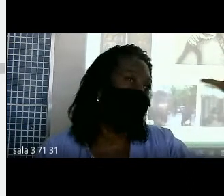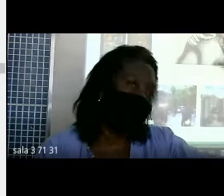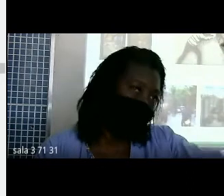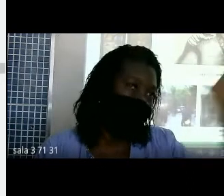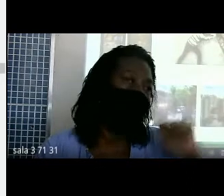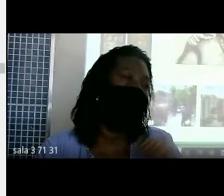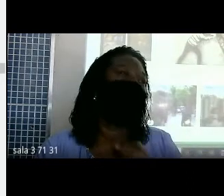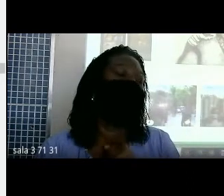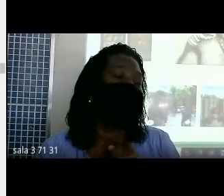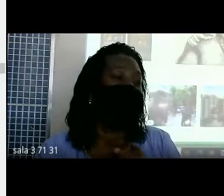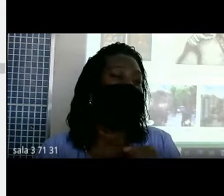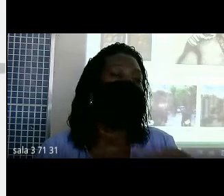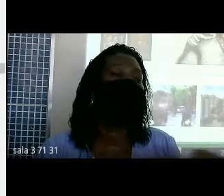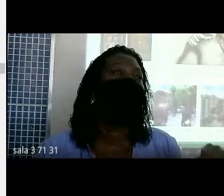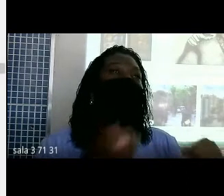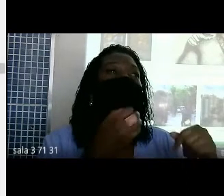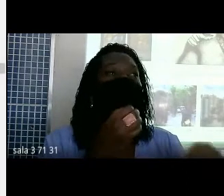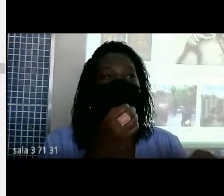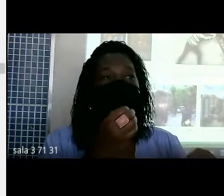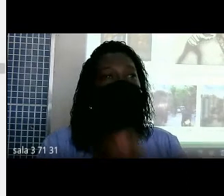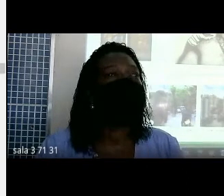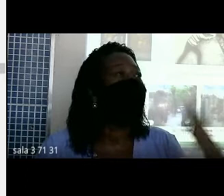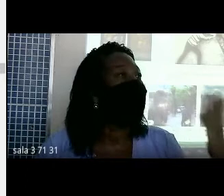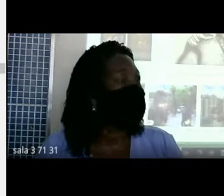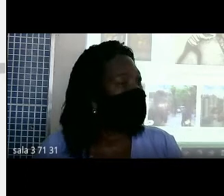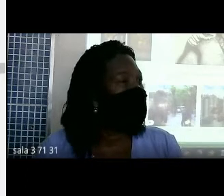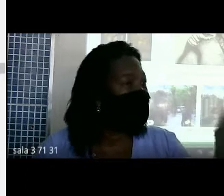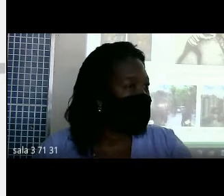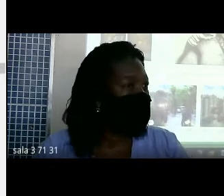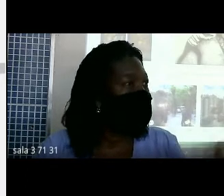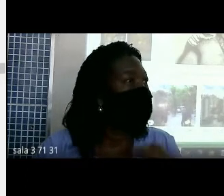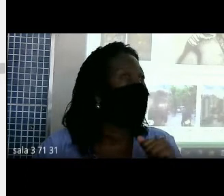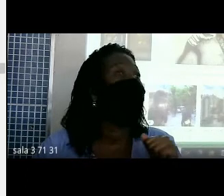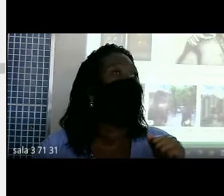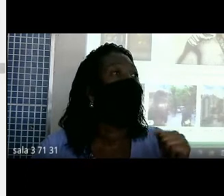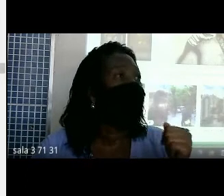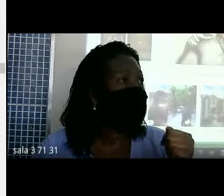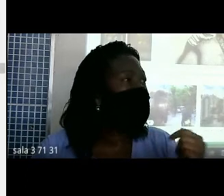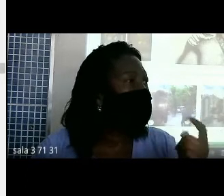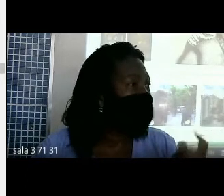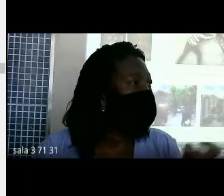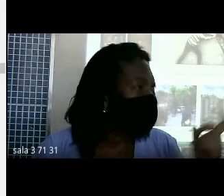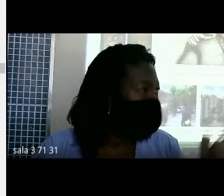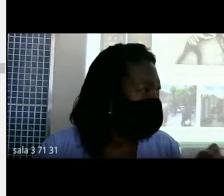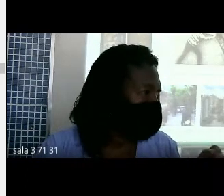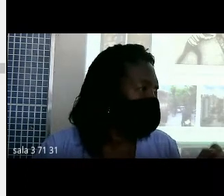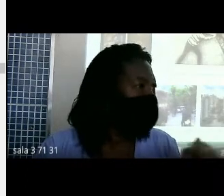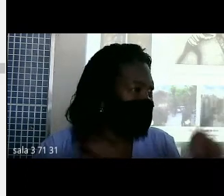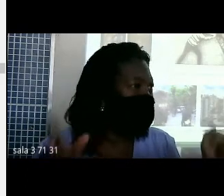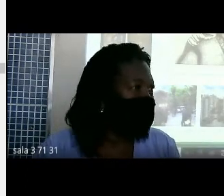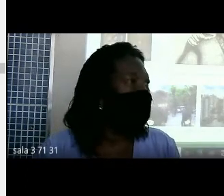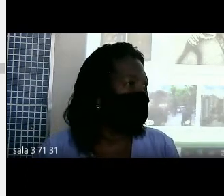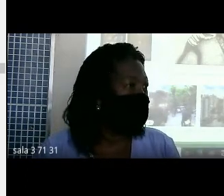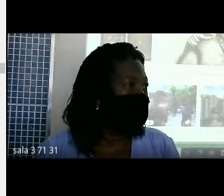pelo Banksy, né, lá na Inglaterra, a pessoa vai lá, chega lá e fala assim para você: posso comprar o pedaço do seu muro